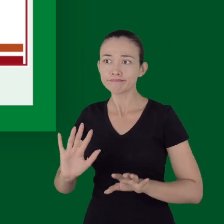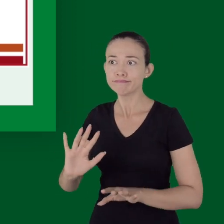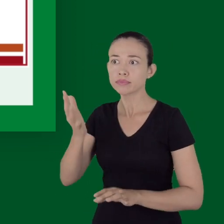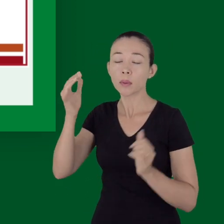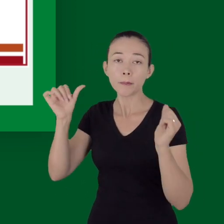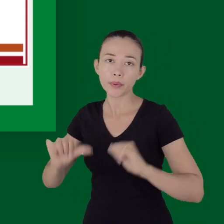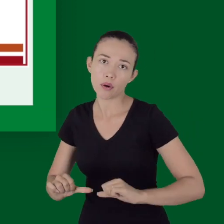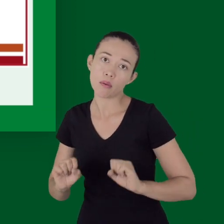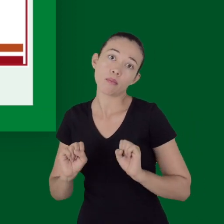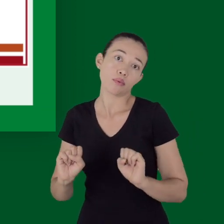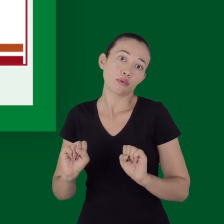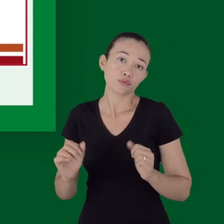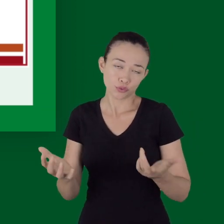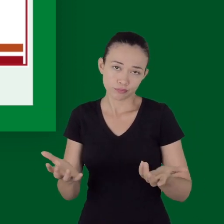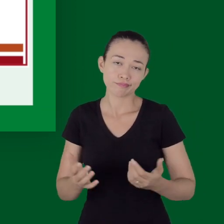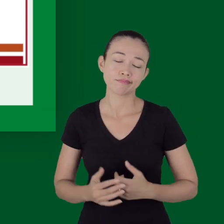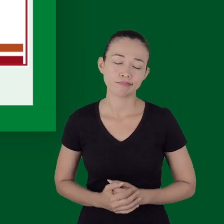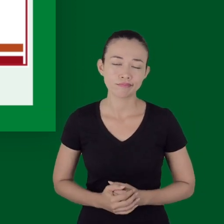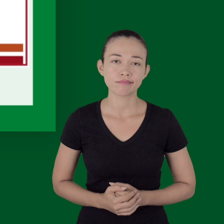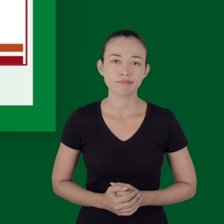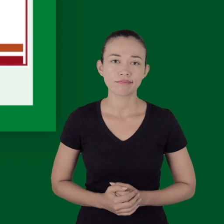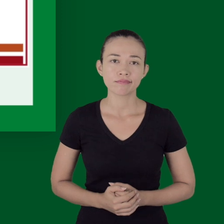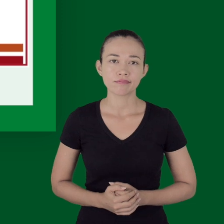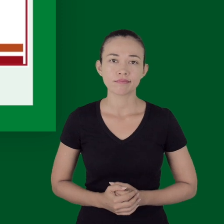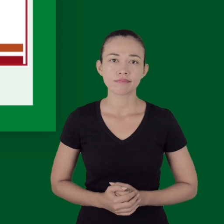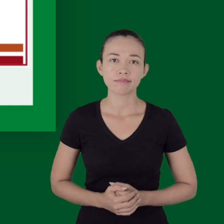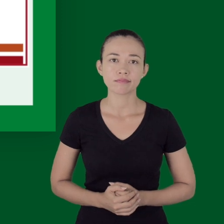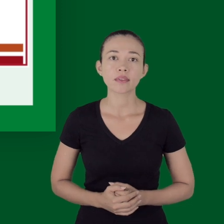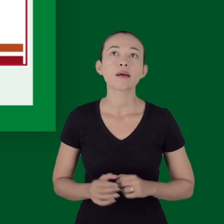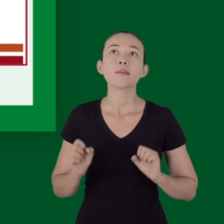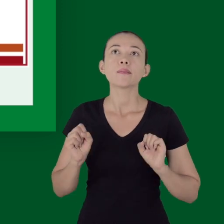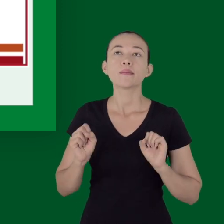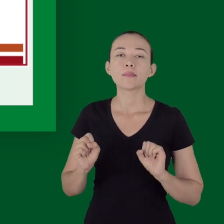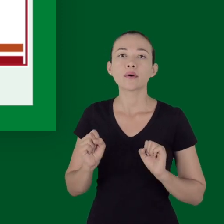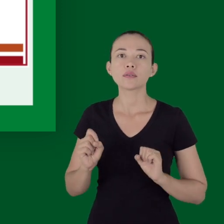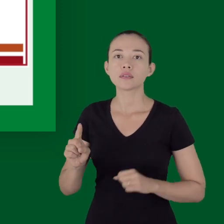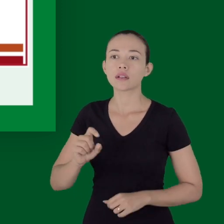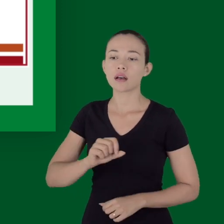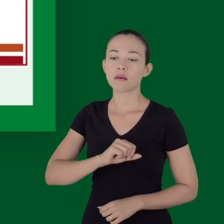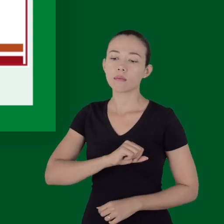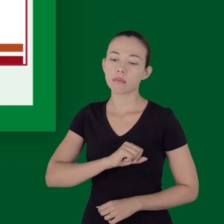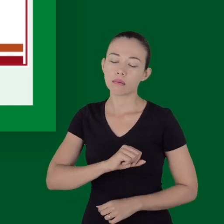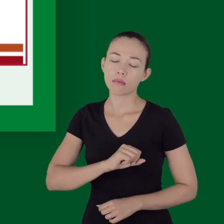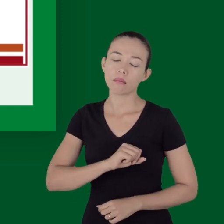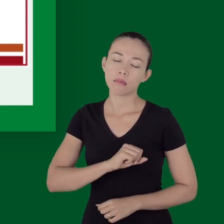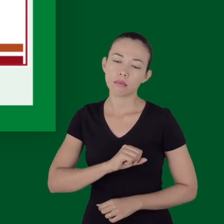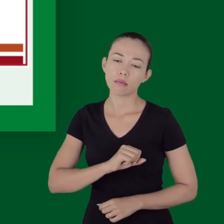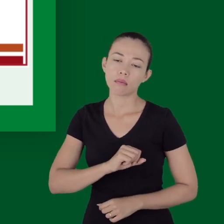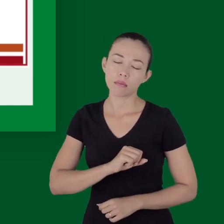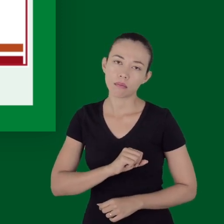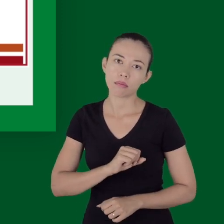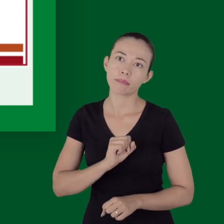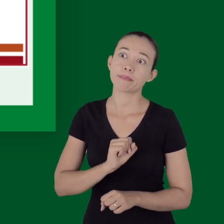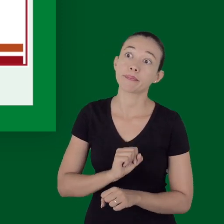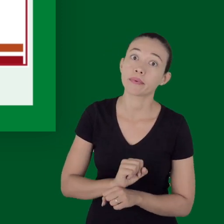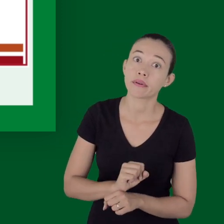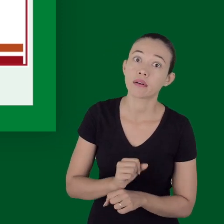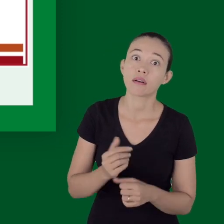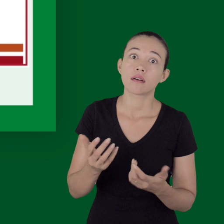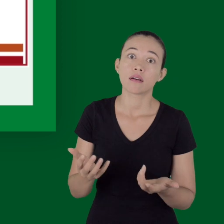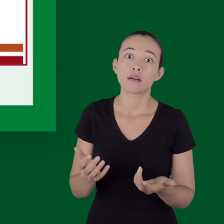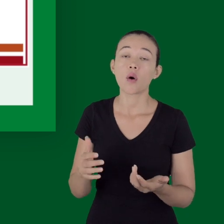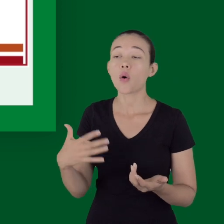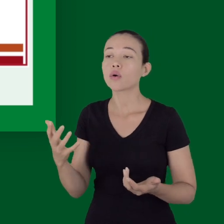né? Tá monitorizado já, e observar o paciente, porque ele pode instabilizar a qualquer momento. Tanto pela situação, né, que pode